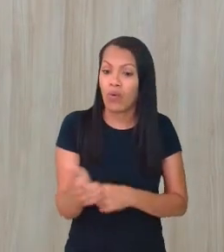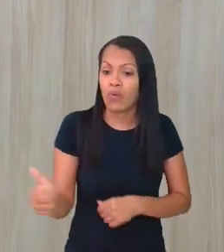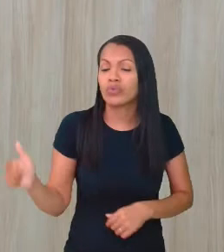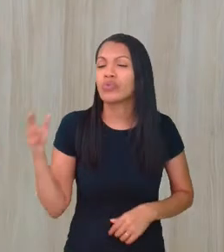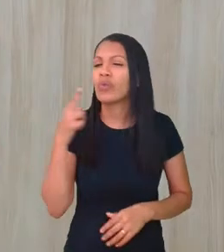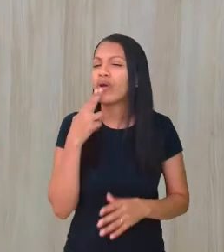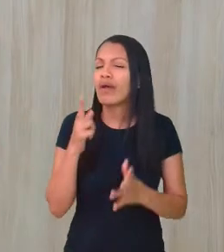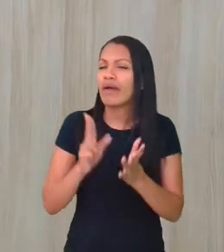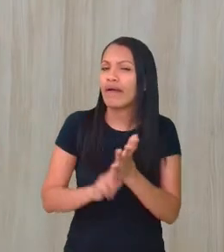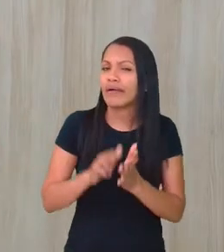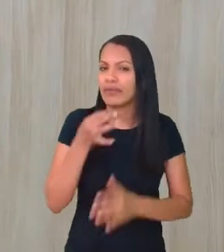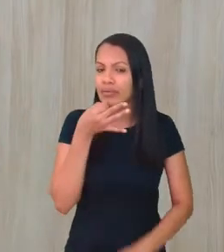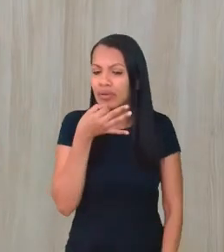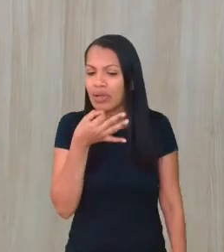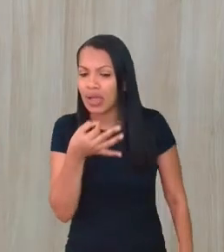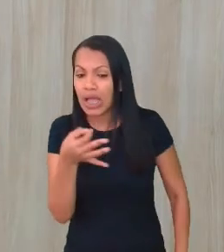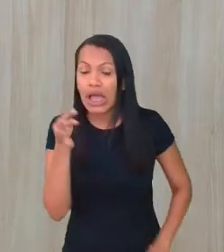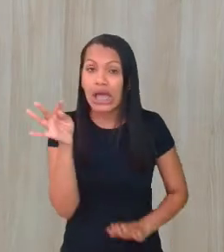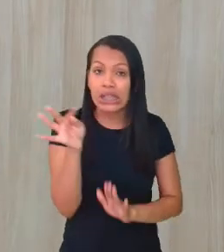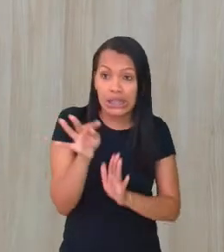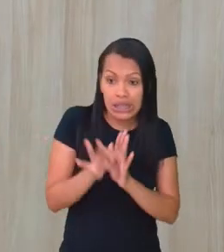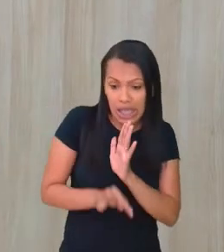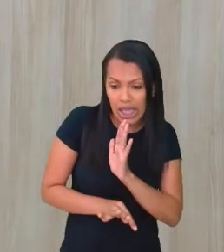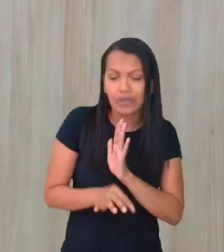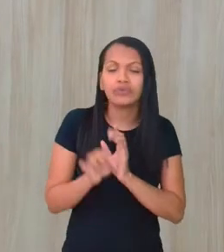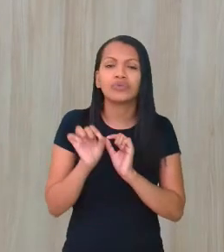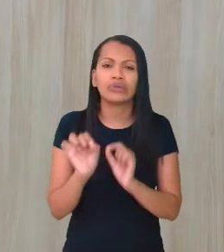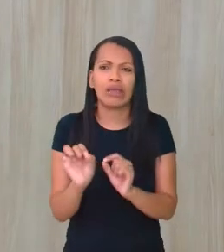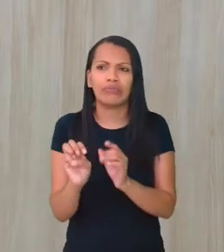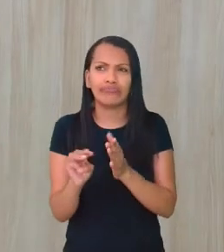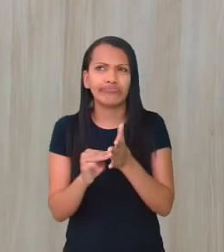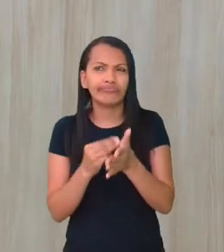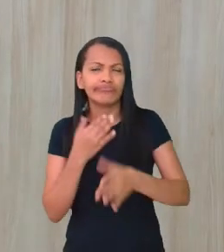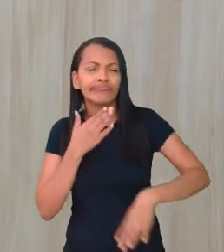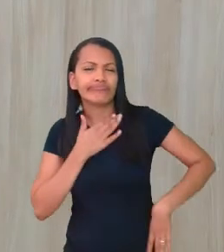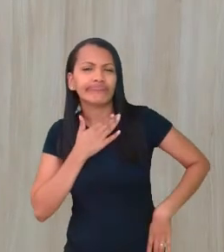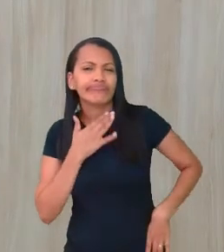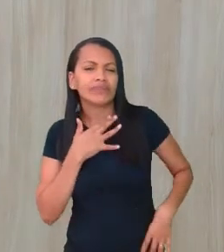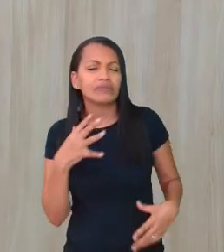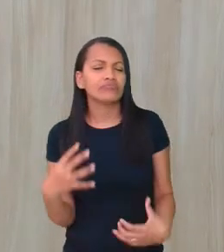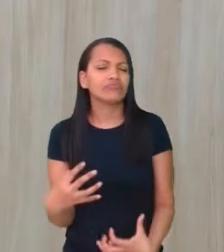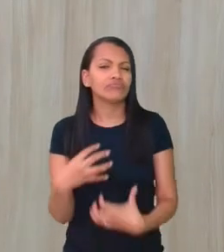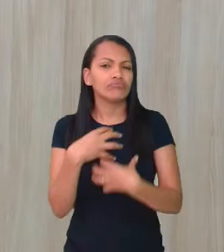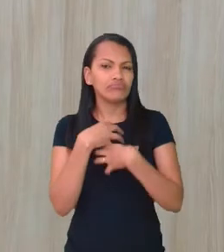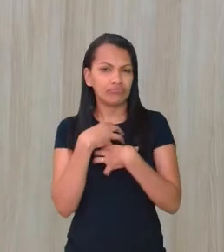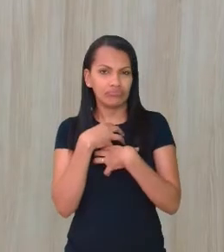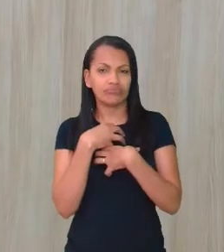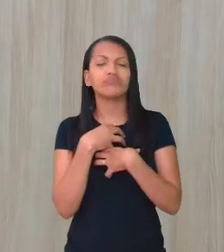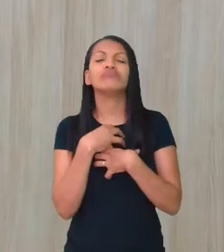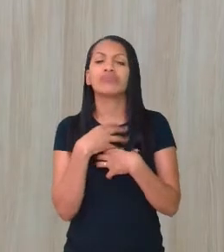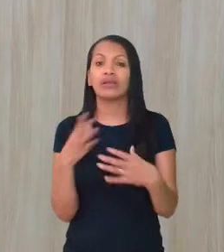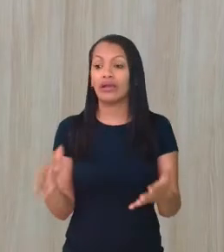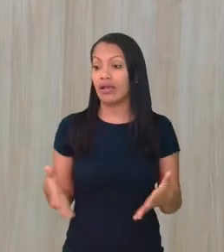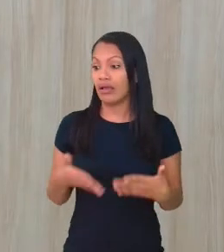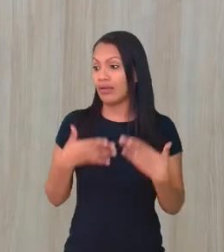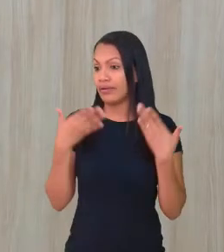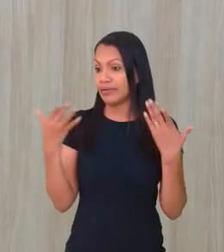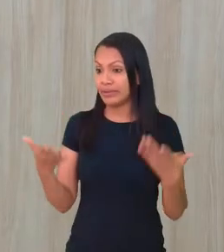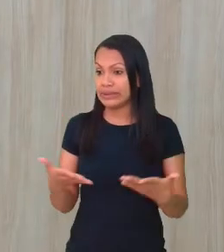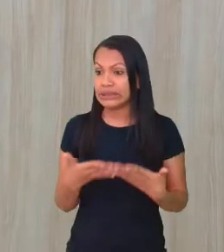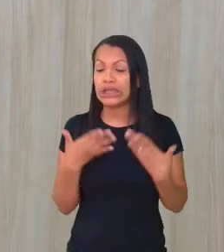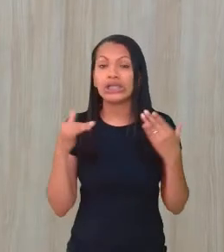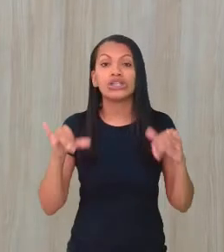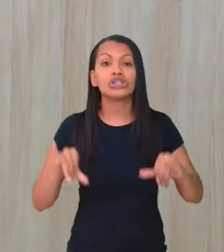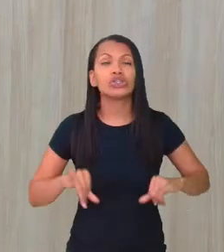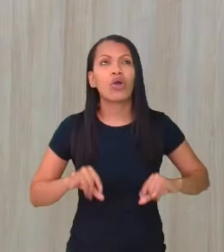exemplo, são textos que deixam com a gente uma mensagem. E essa mensagem reverbera, ela